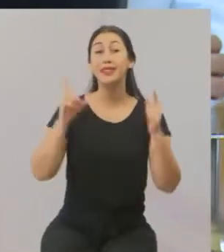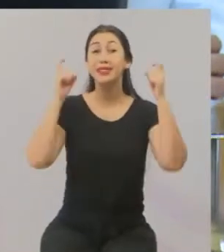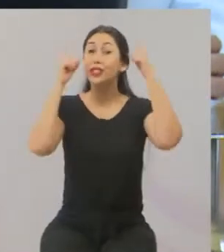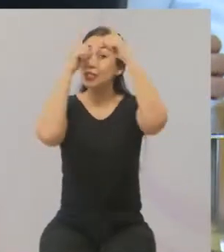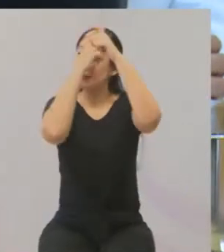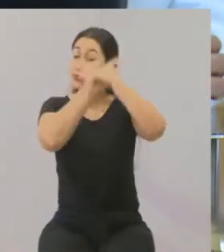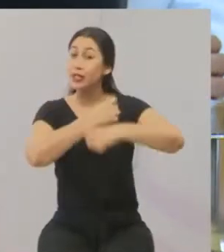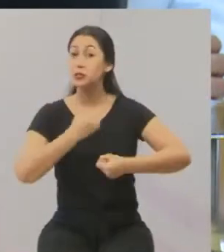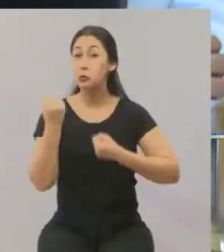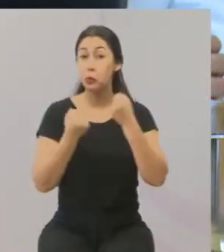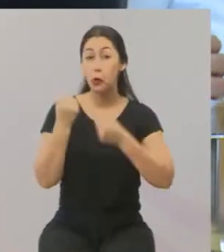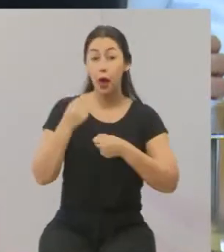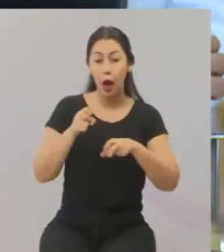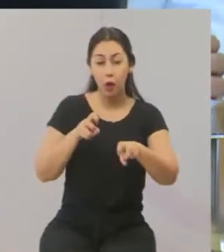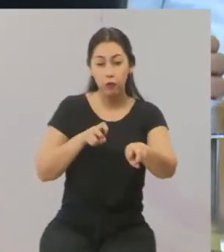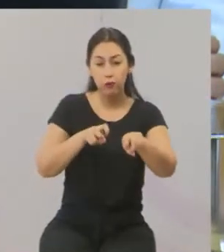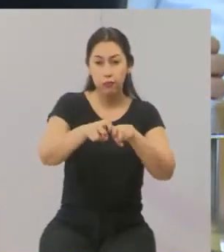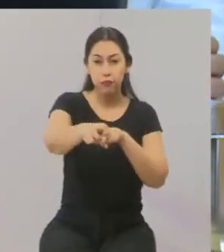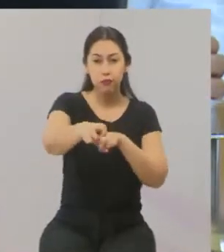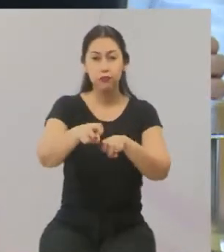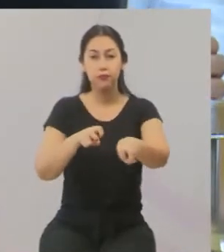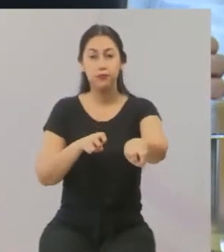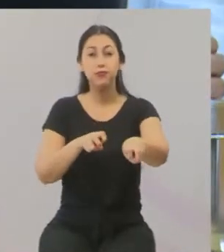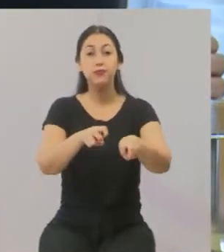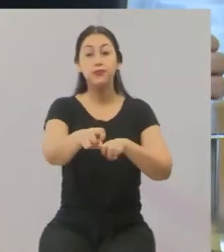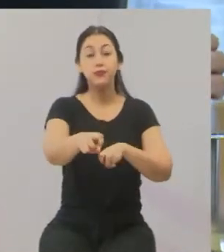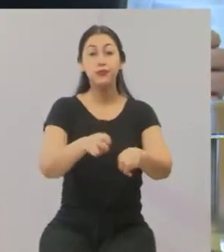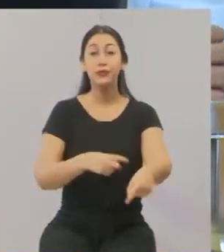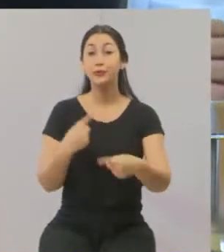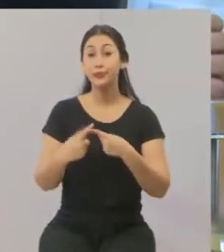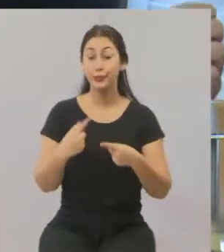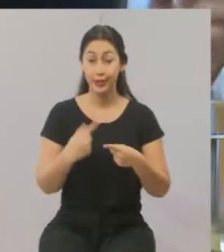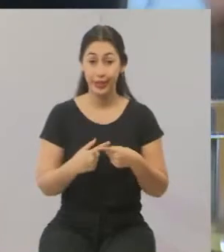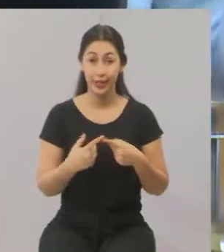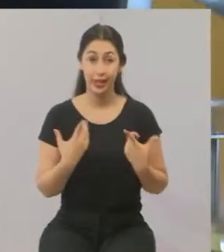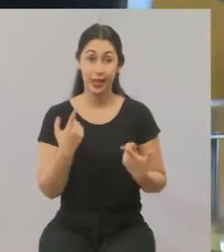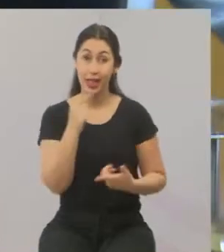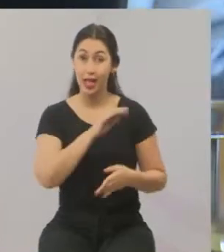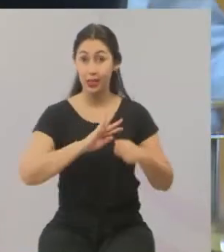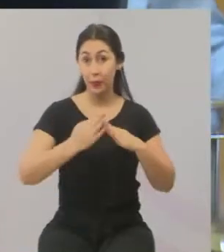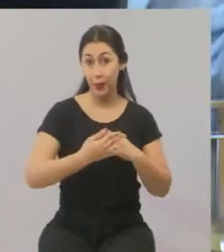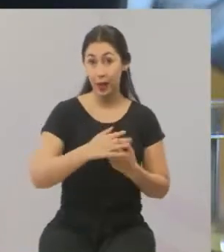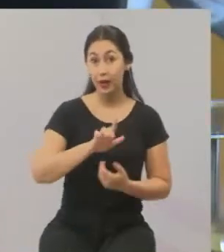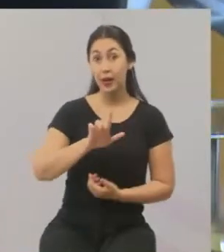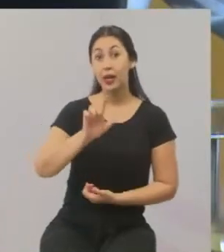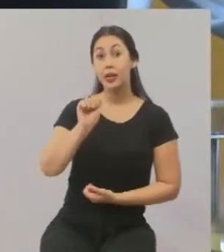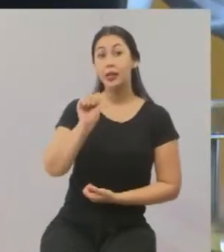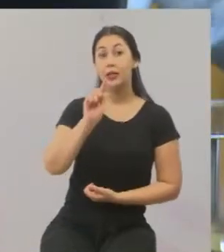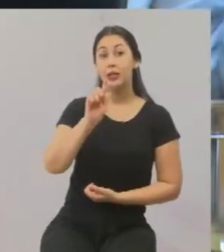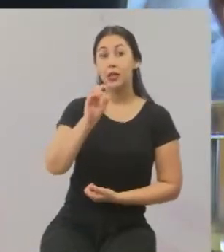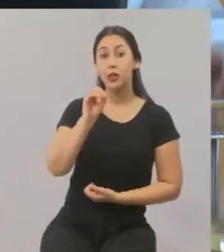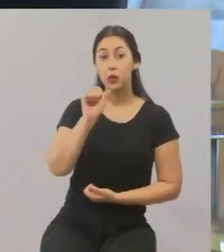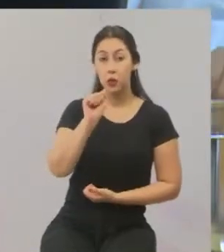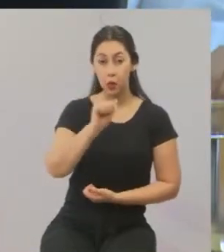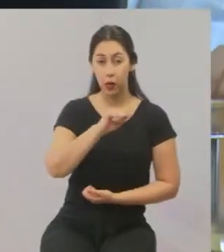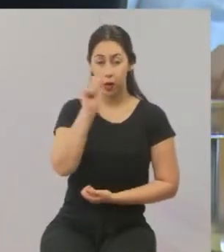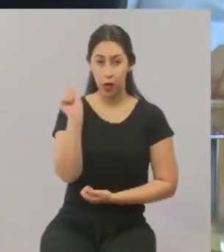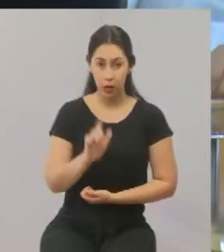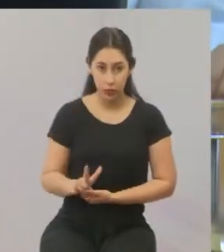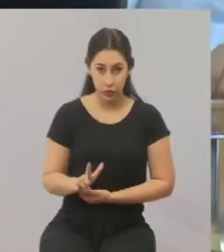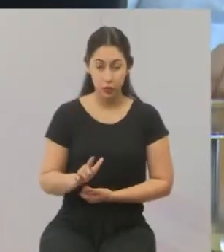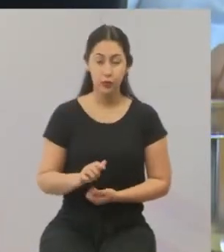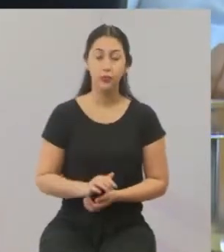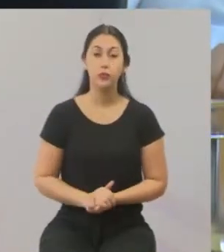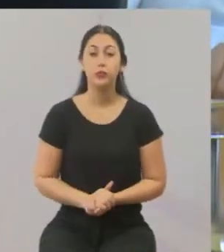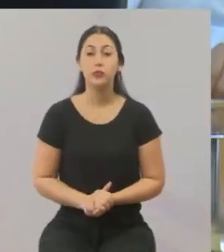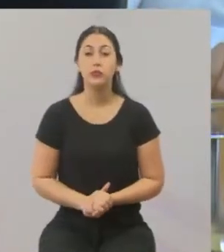os veículos entrarem e saírem do bairro Lagoa Azul, posto que referida via trata-se de importante acesso. Assim sendo, muito